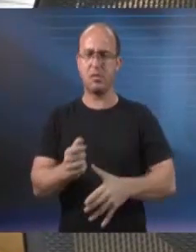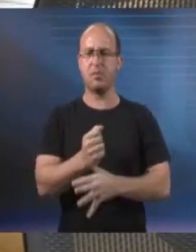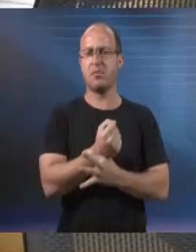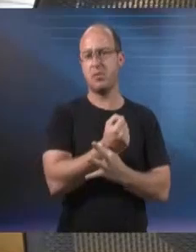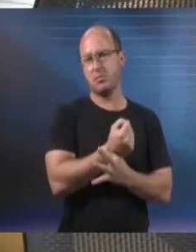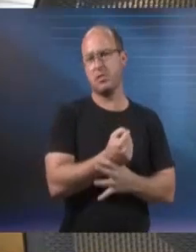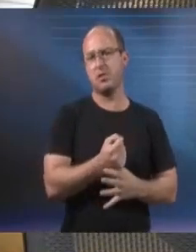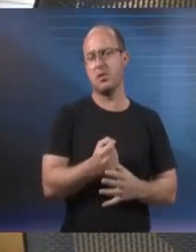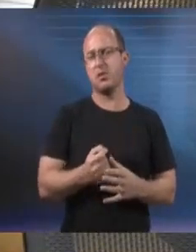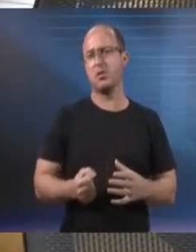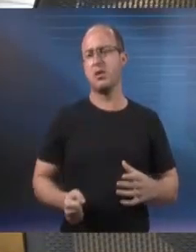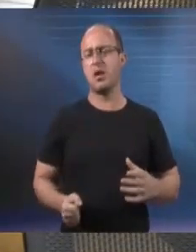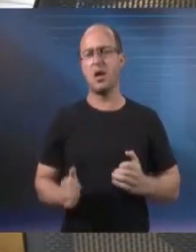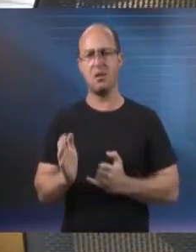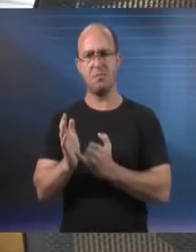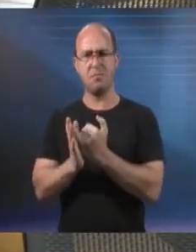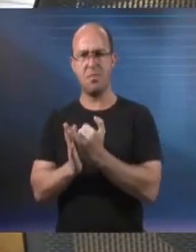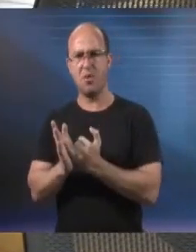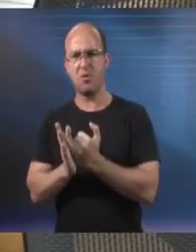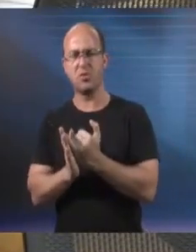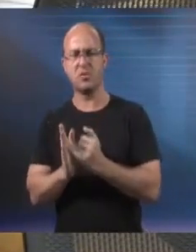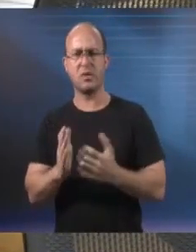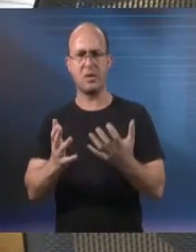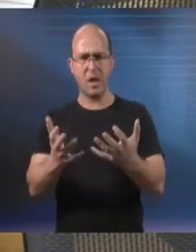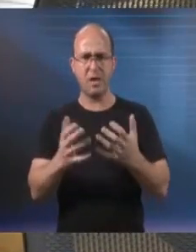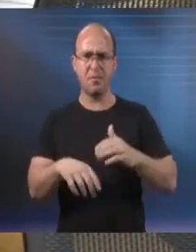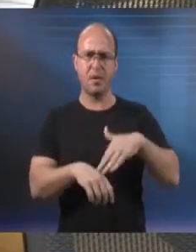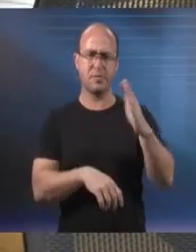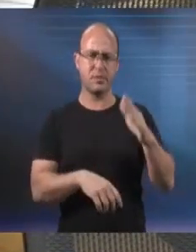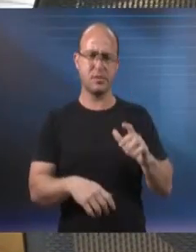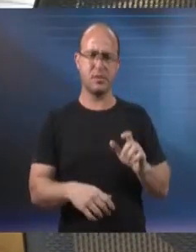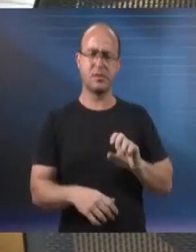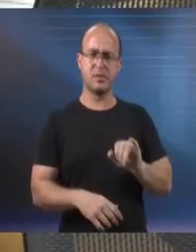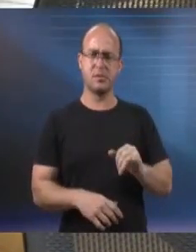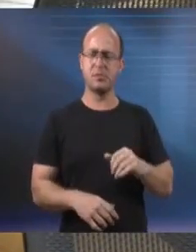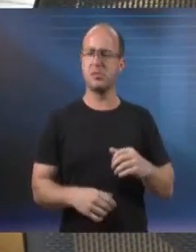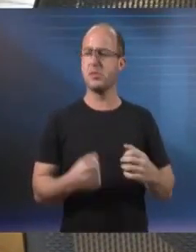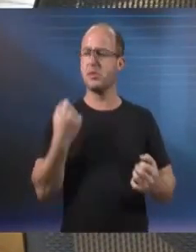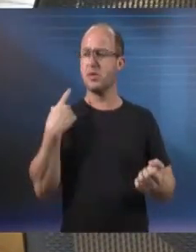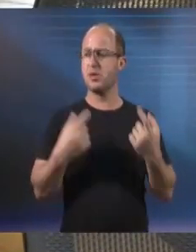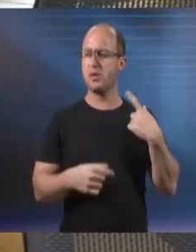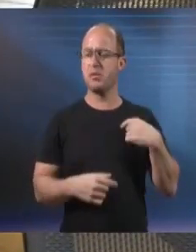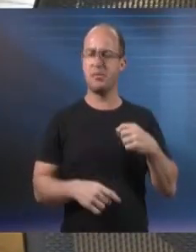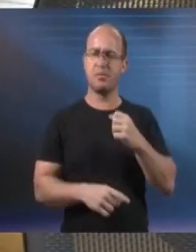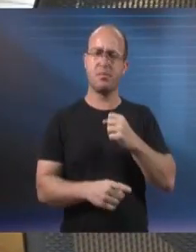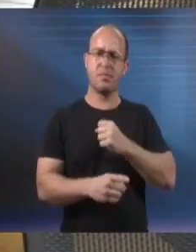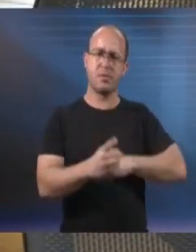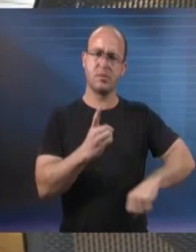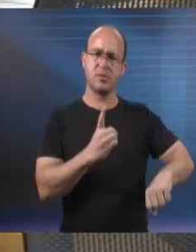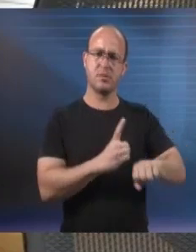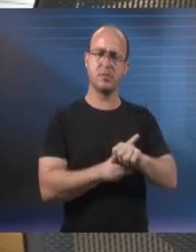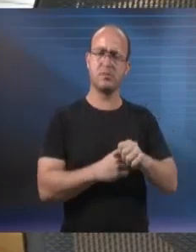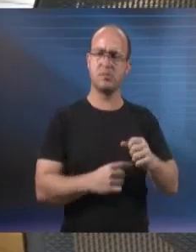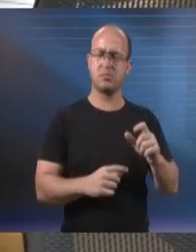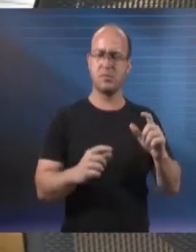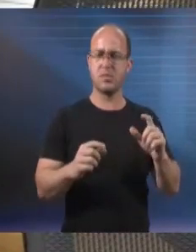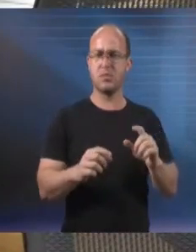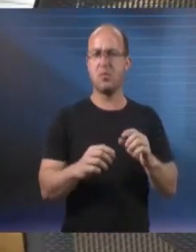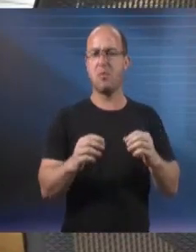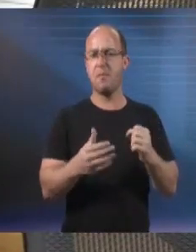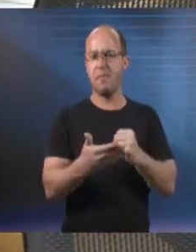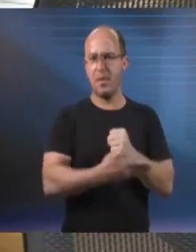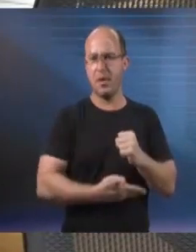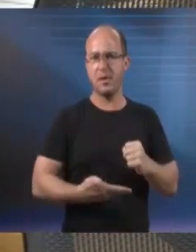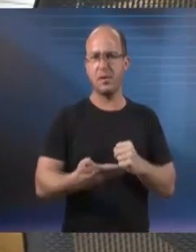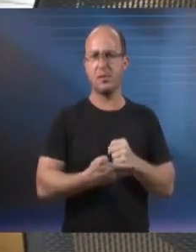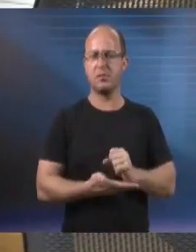cobrar imposto se não dão o mínimo de condição para a sociedade potiguar. Não dá o mínimo